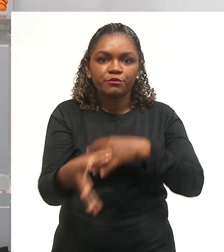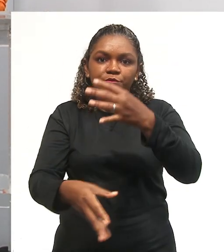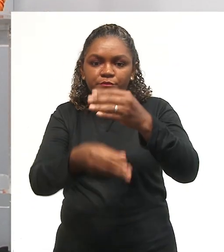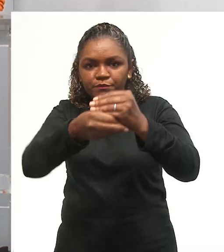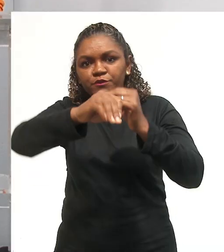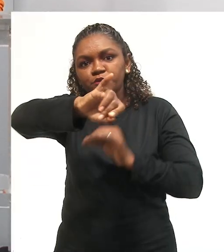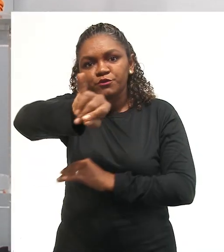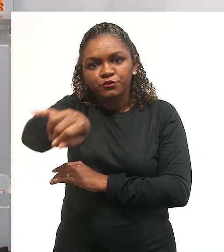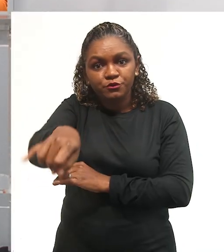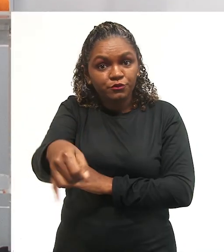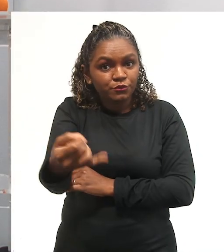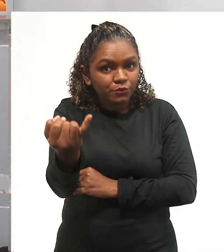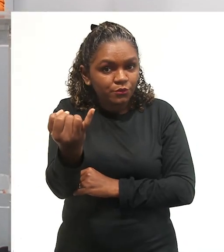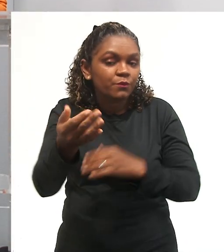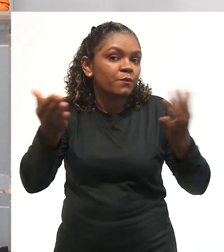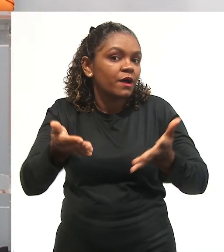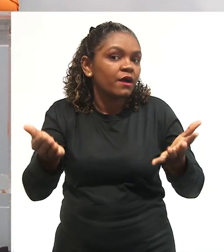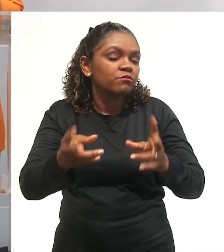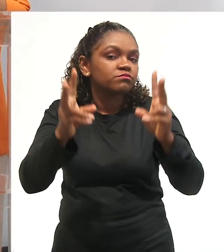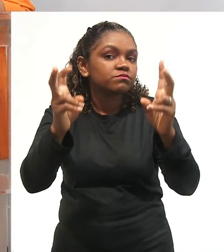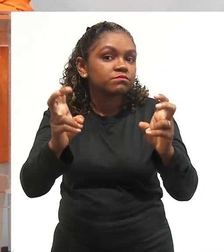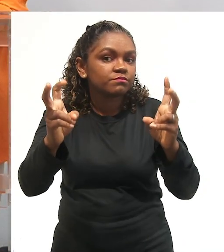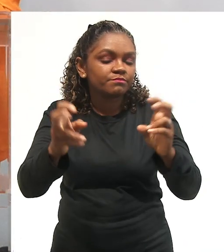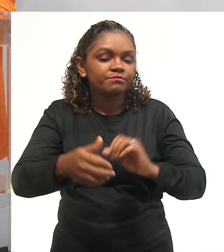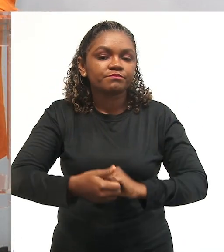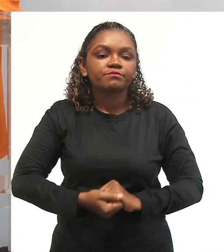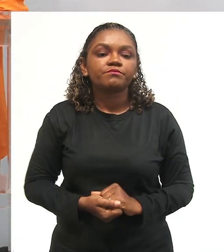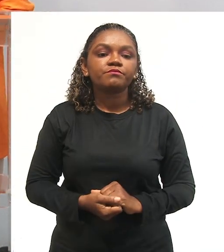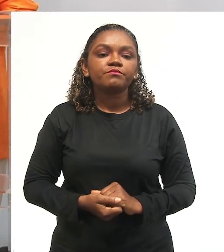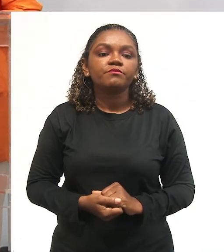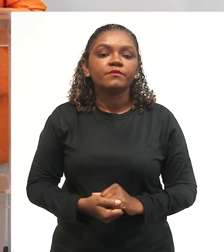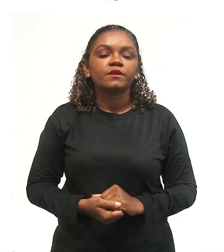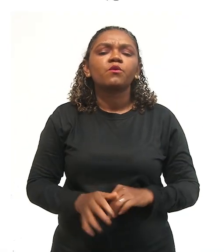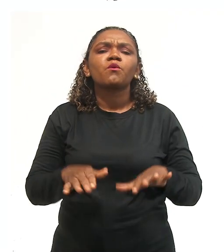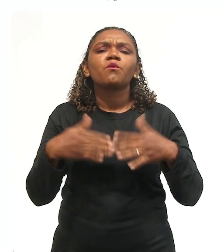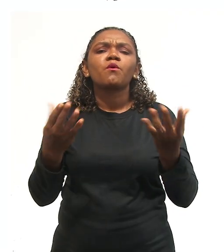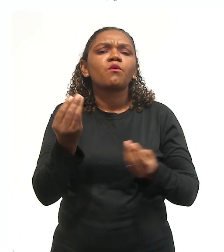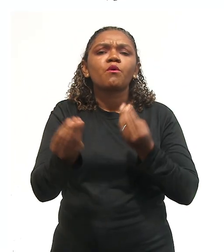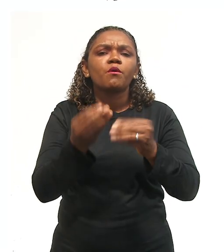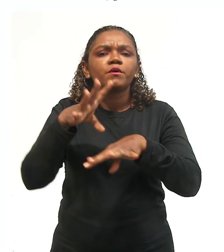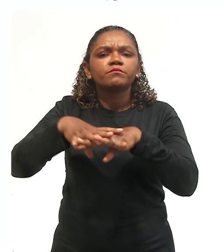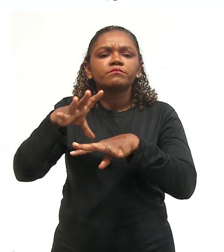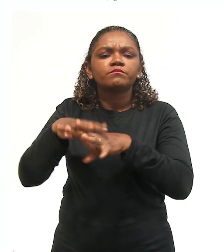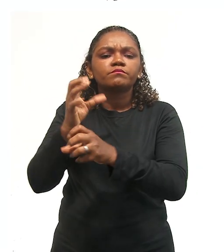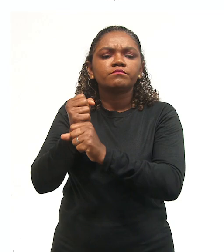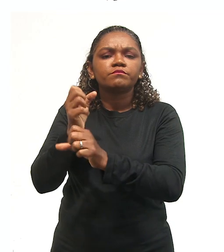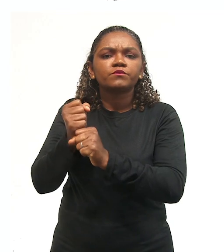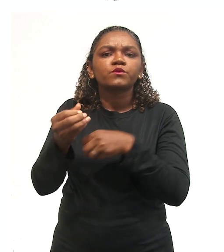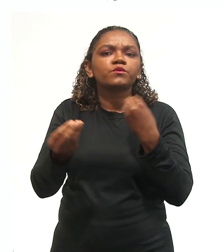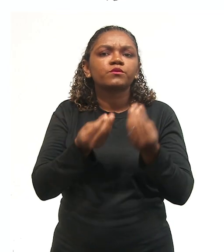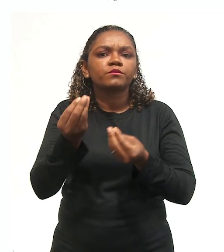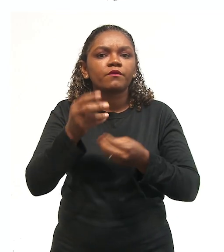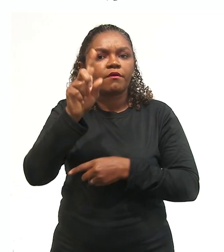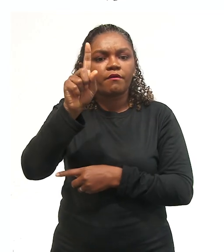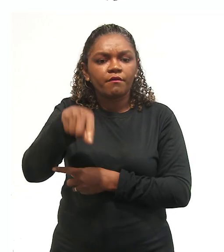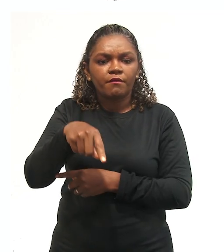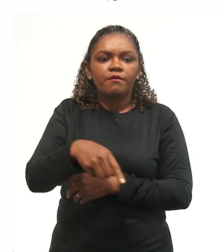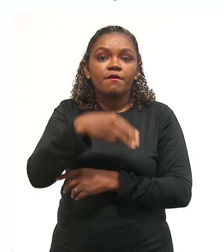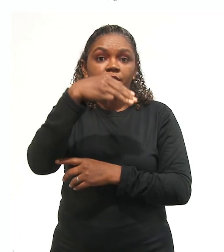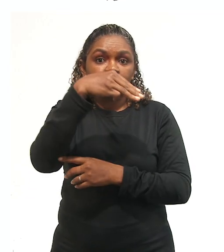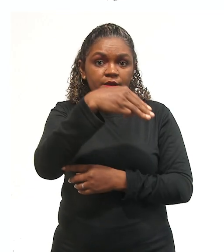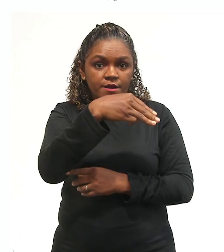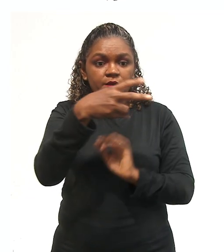Então, agora nós vamos aqui estudar um pouquinho sobre o juro composto. E a fórmula do juro composto